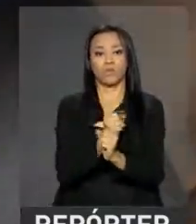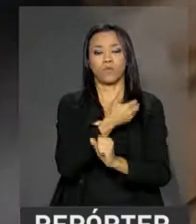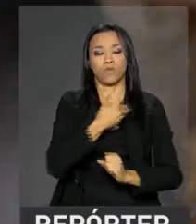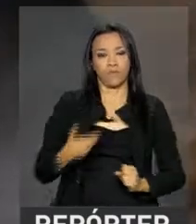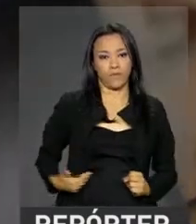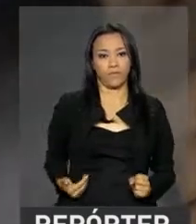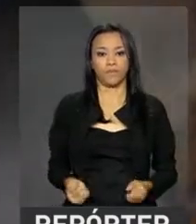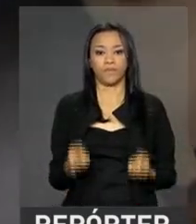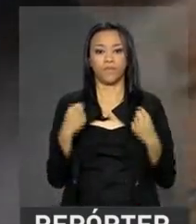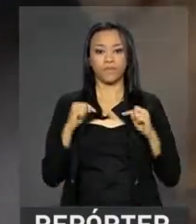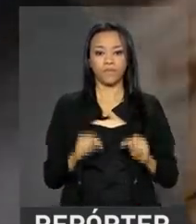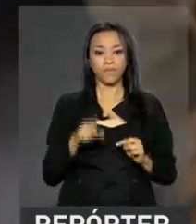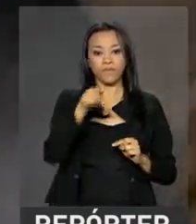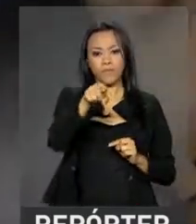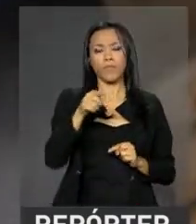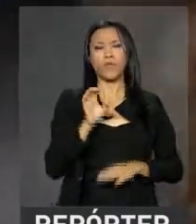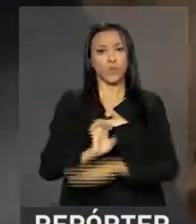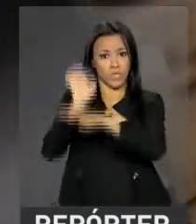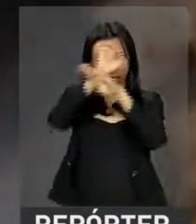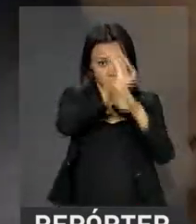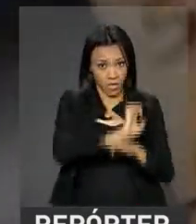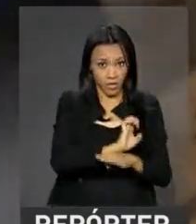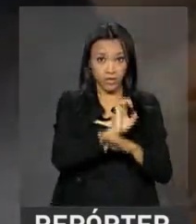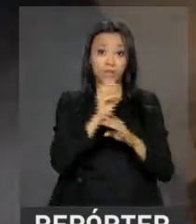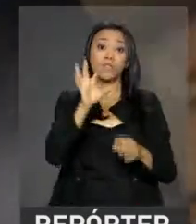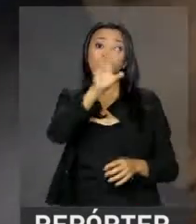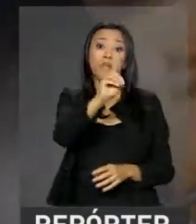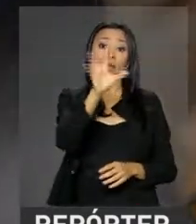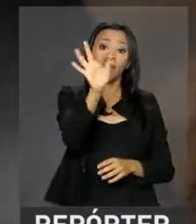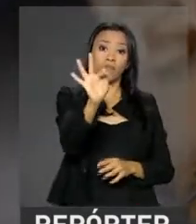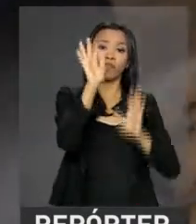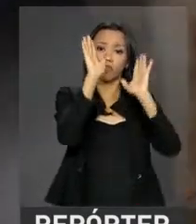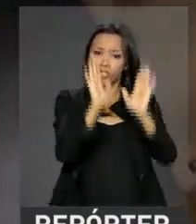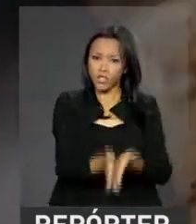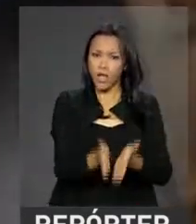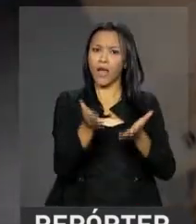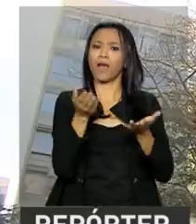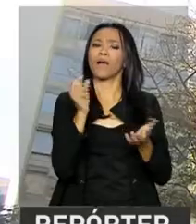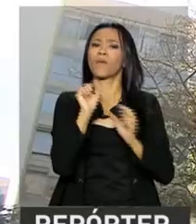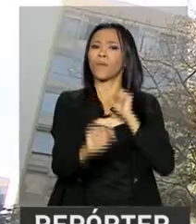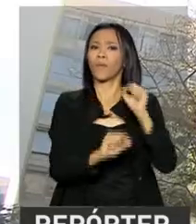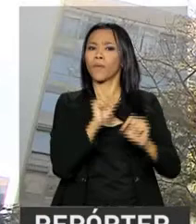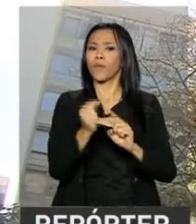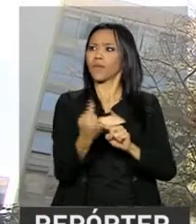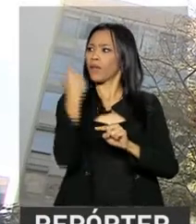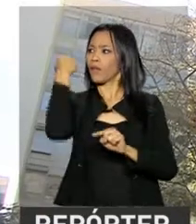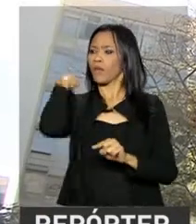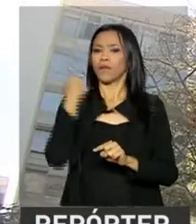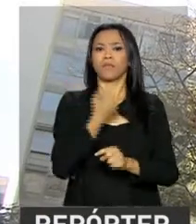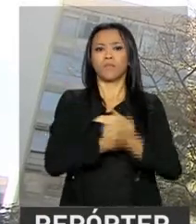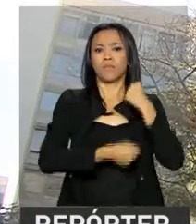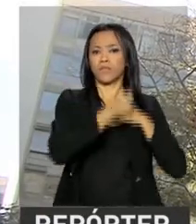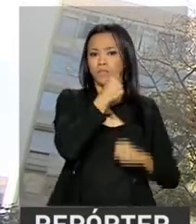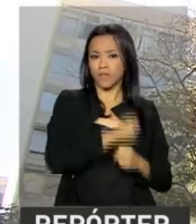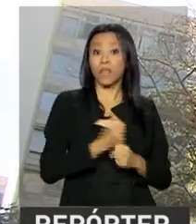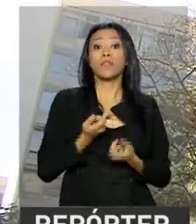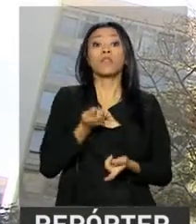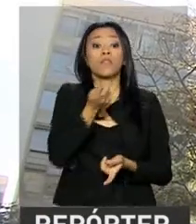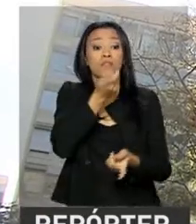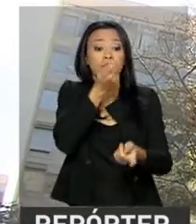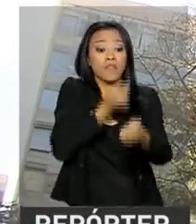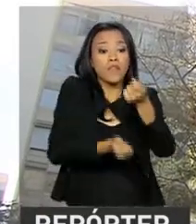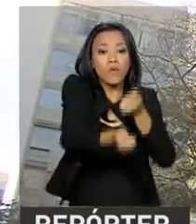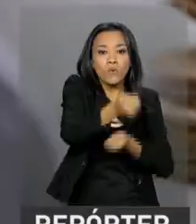na prática os estados e ao distrito federal já estavam se beneficiando desde o ano passado da renegociação da dívida